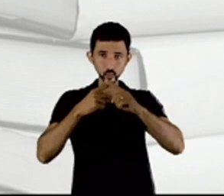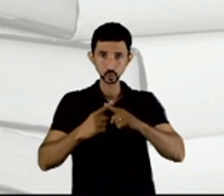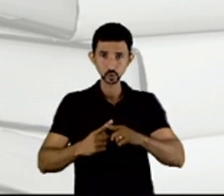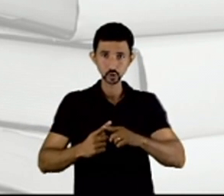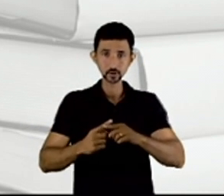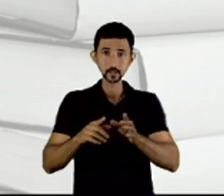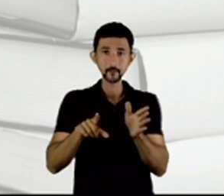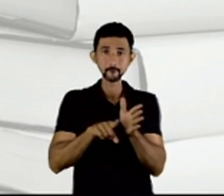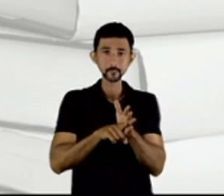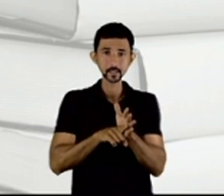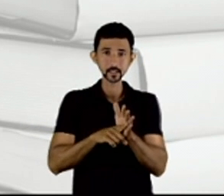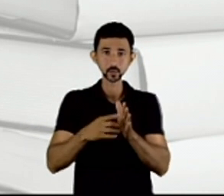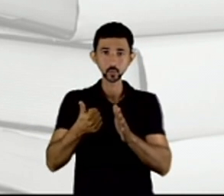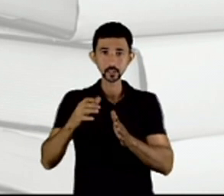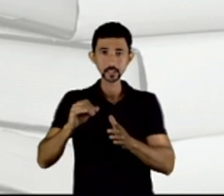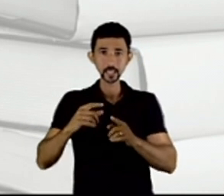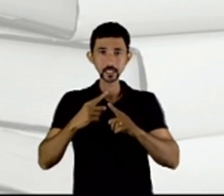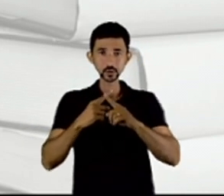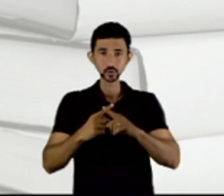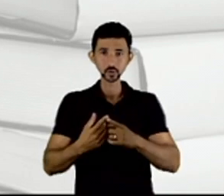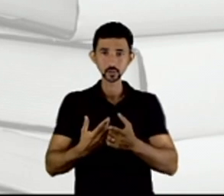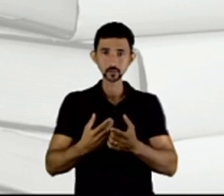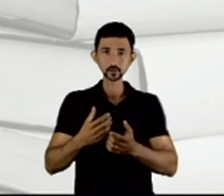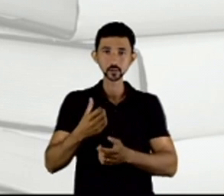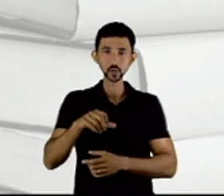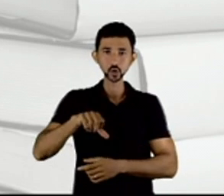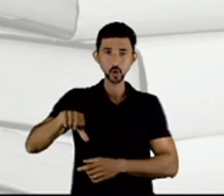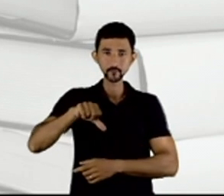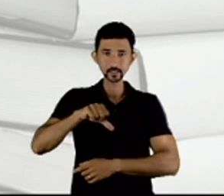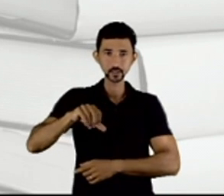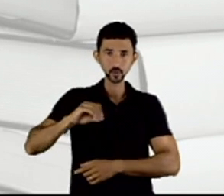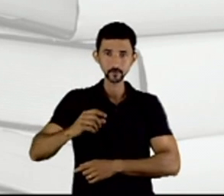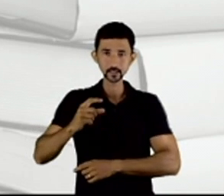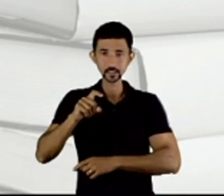1000x menos 10x dá 990x.